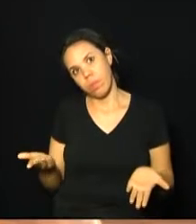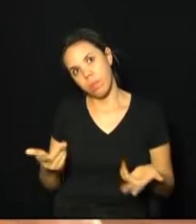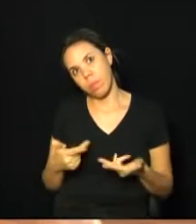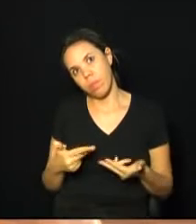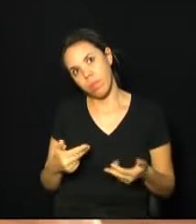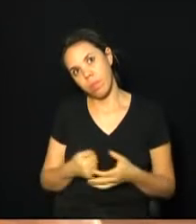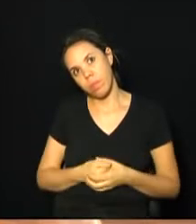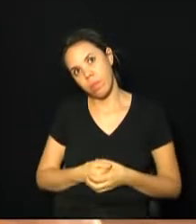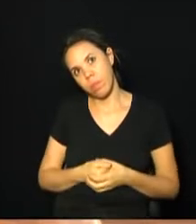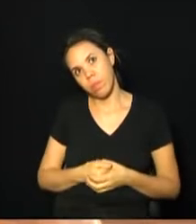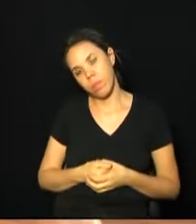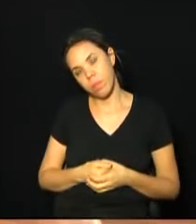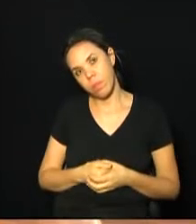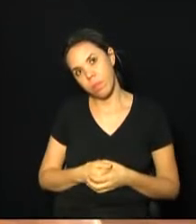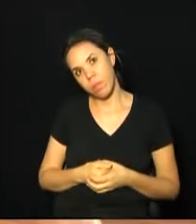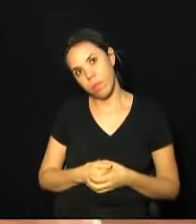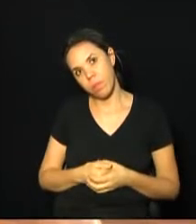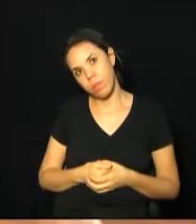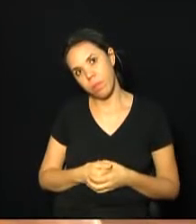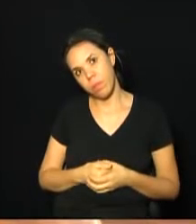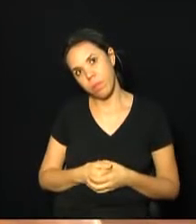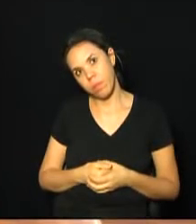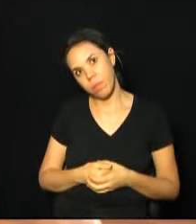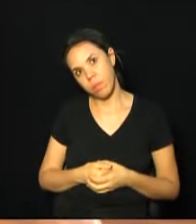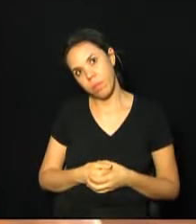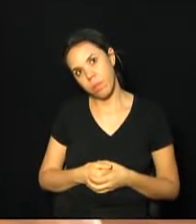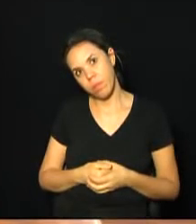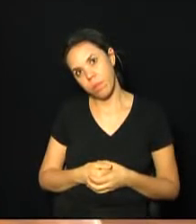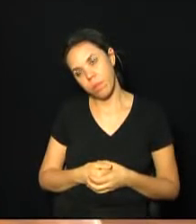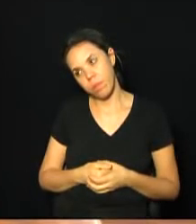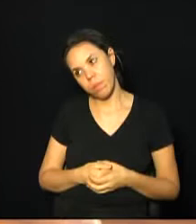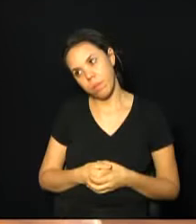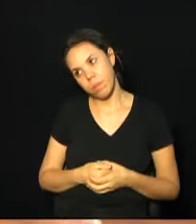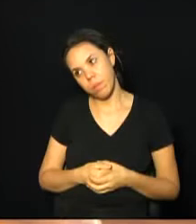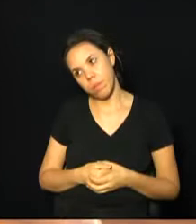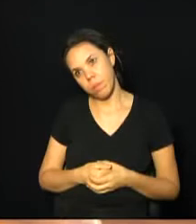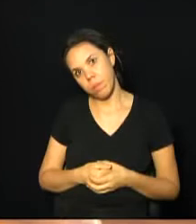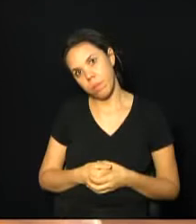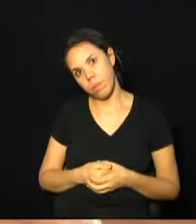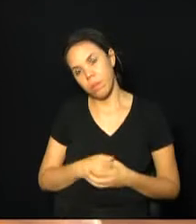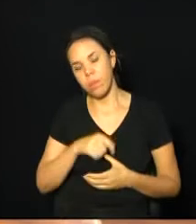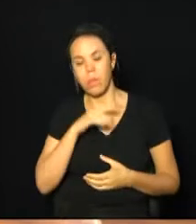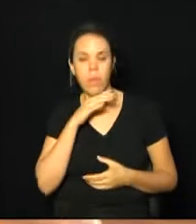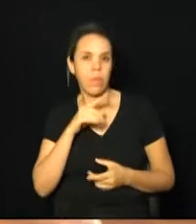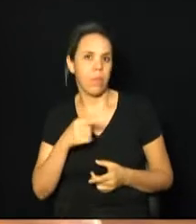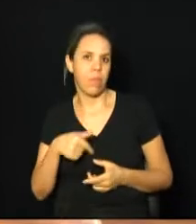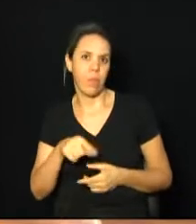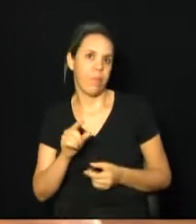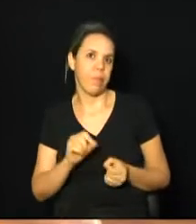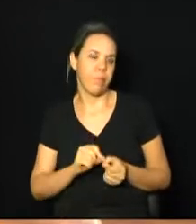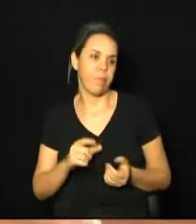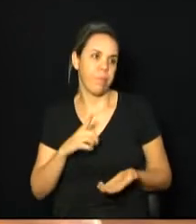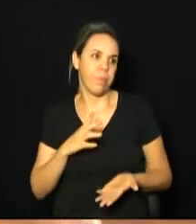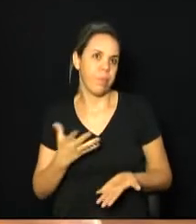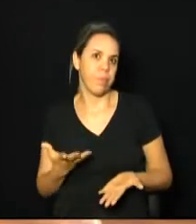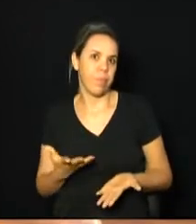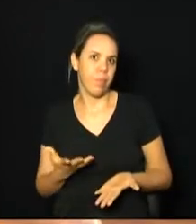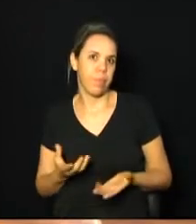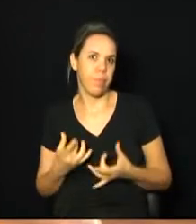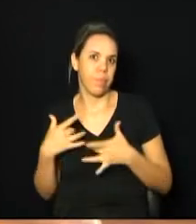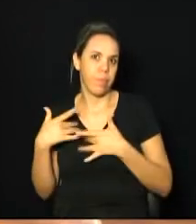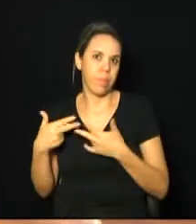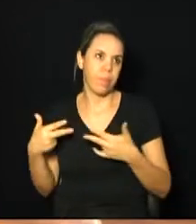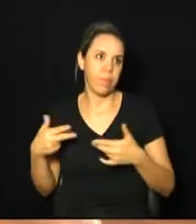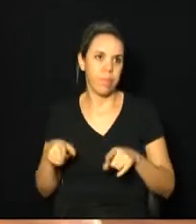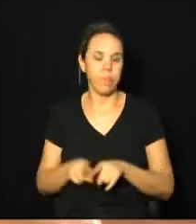coisa assim, como se fosse entendeu? Uma propina, uma coisa assim. Eu te cedo tal coisa, mas